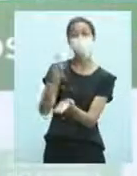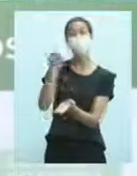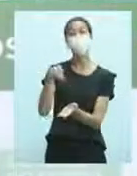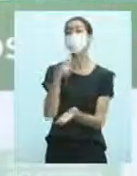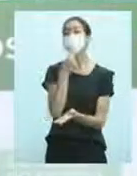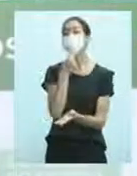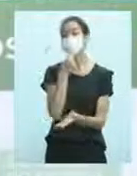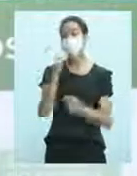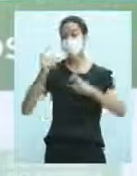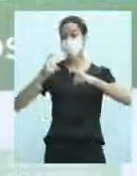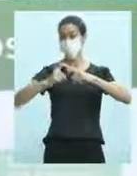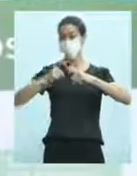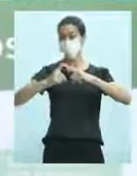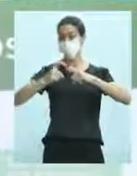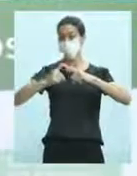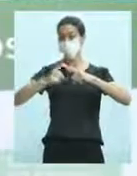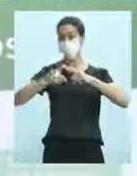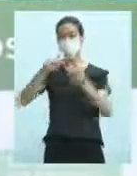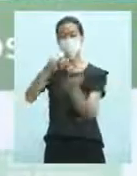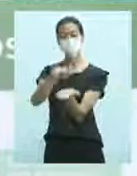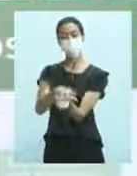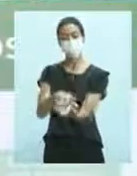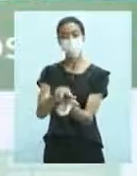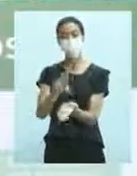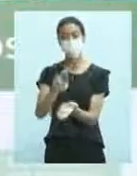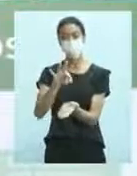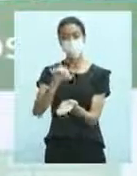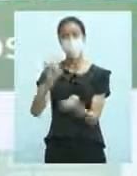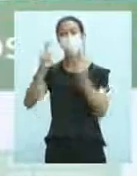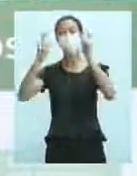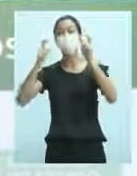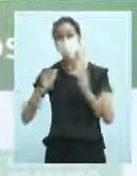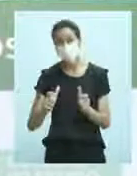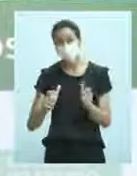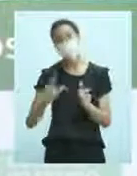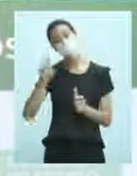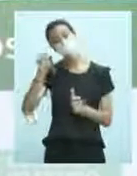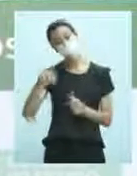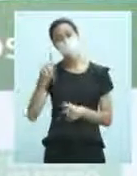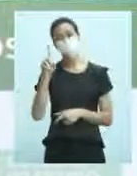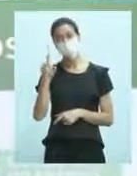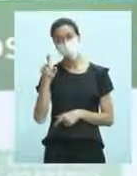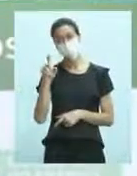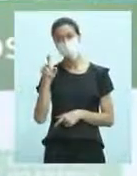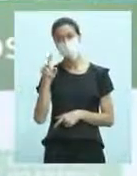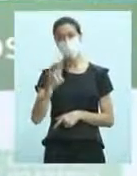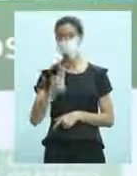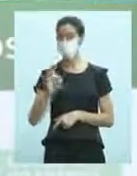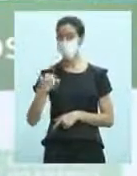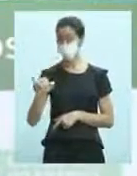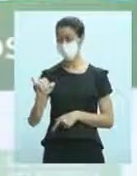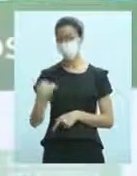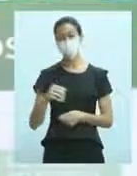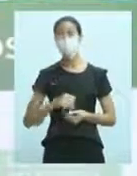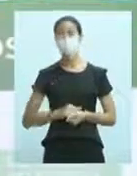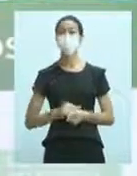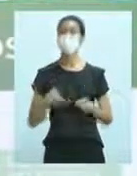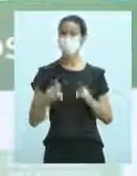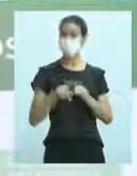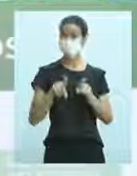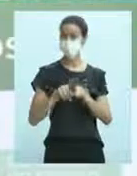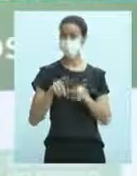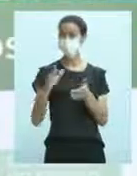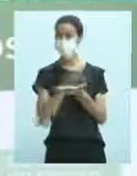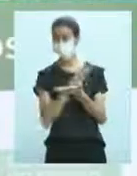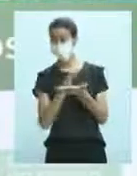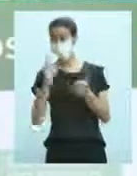coronavírus internado em uma unidade lá em dourado temos alguns casos ainda grave paciente com mais de 30